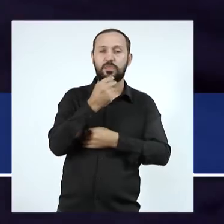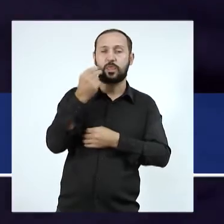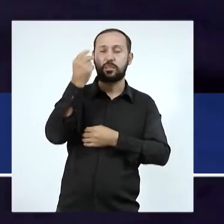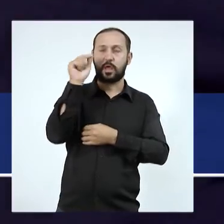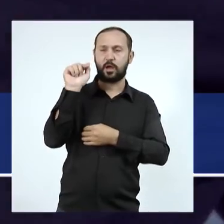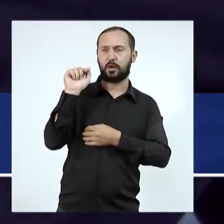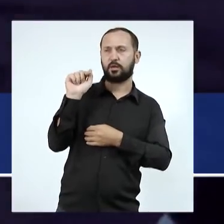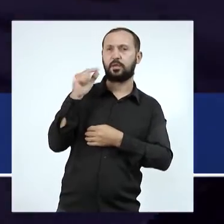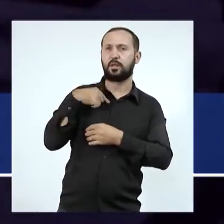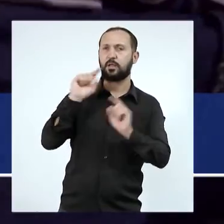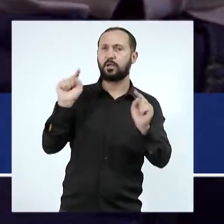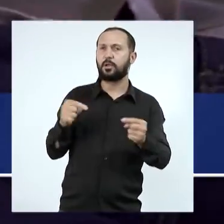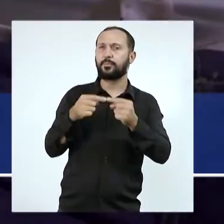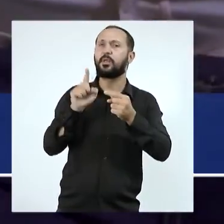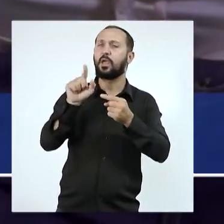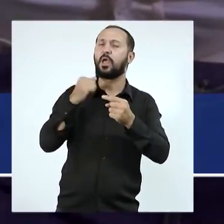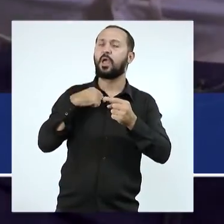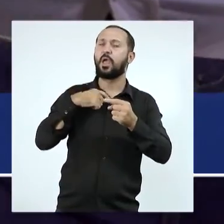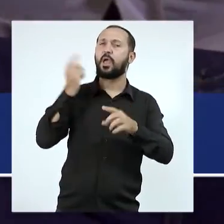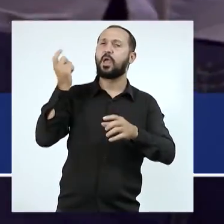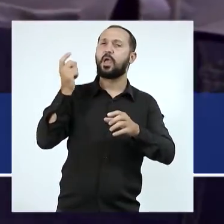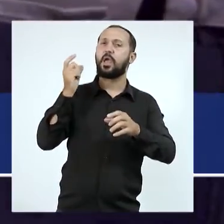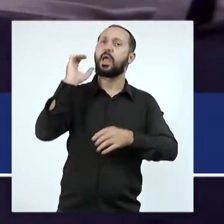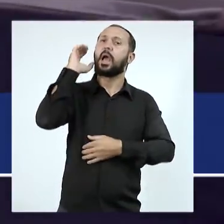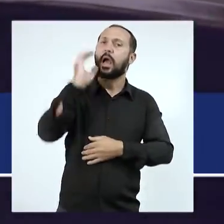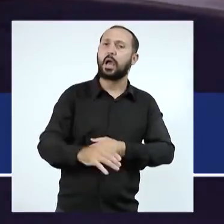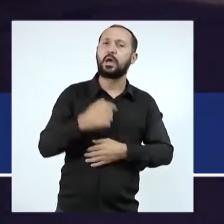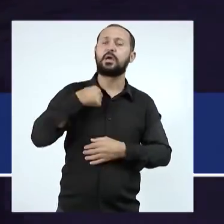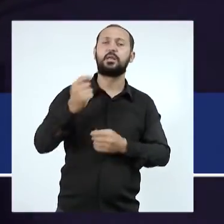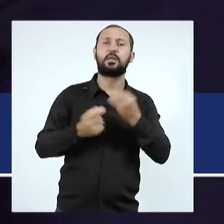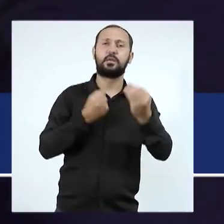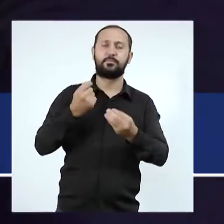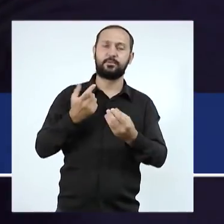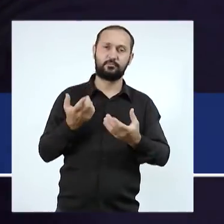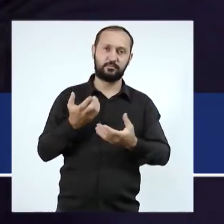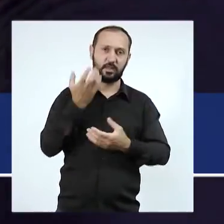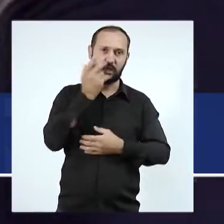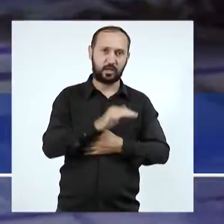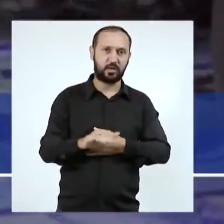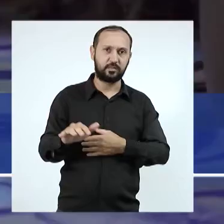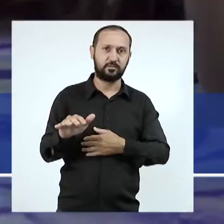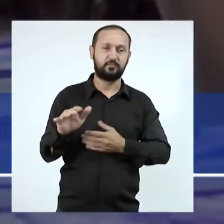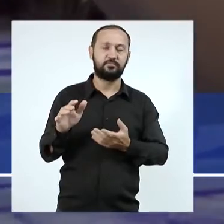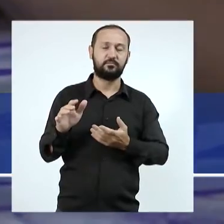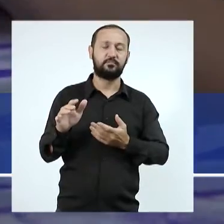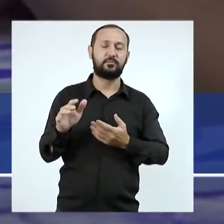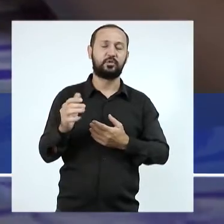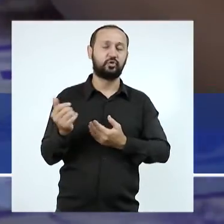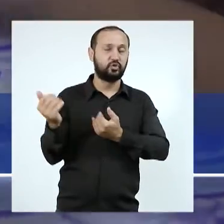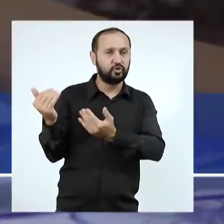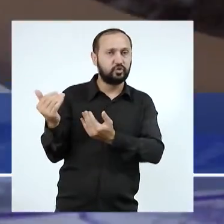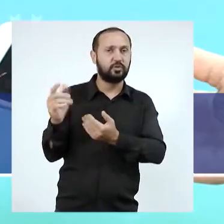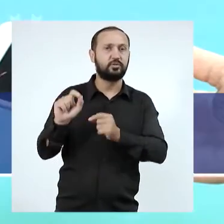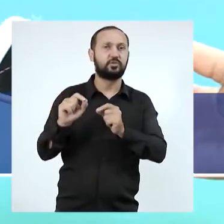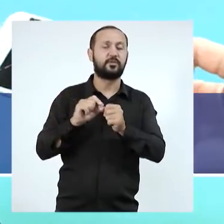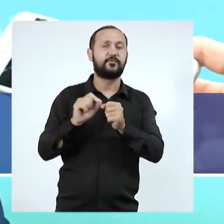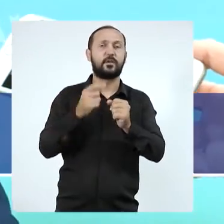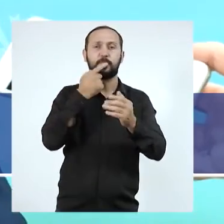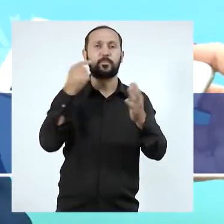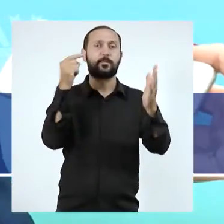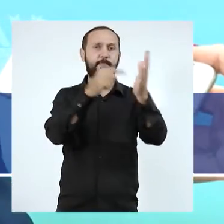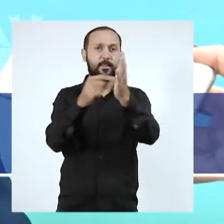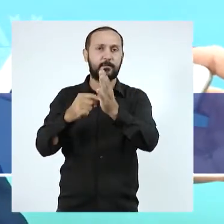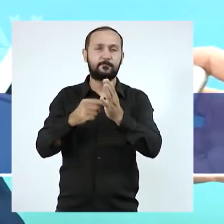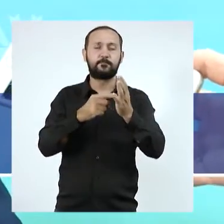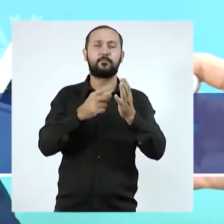aquele tipo de carícia se enquadra como um abuso sexual, como estupro de vulnerável. E as crianças,